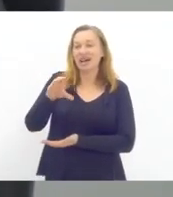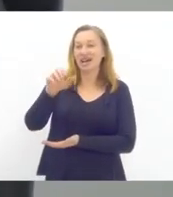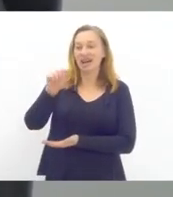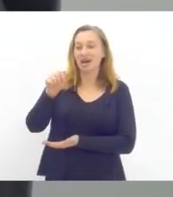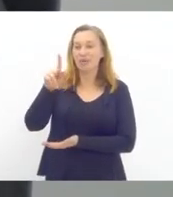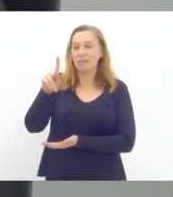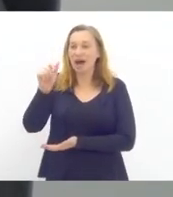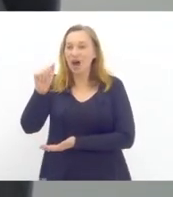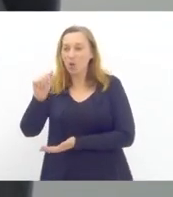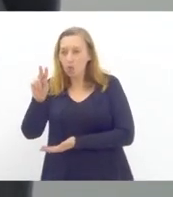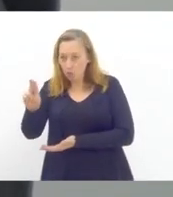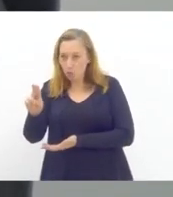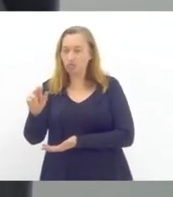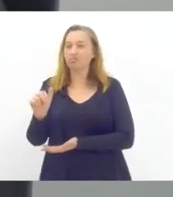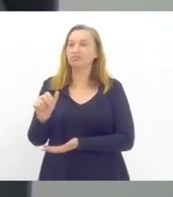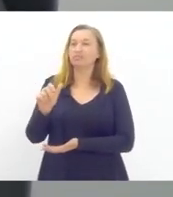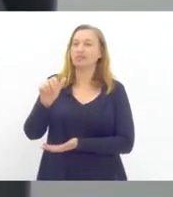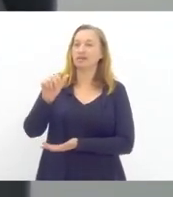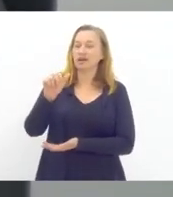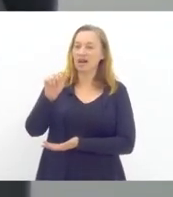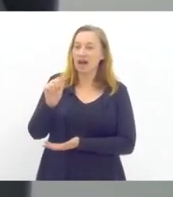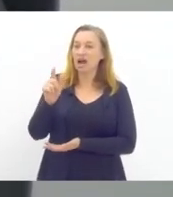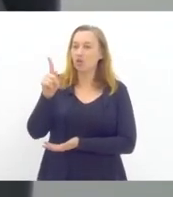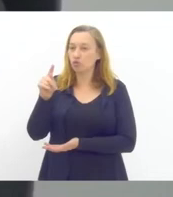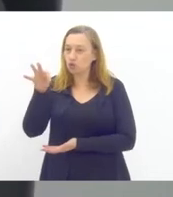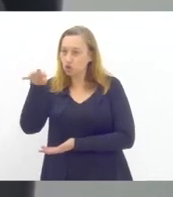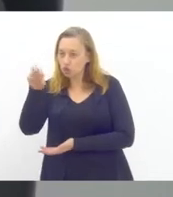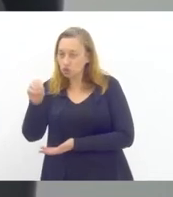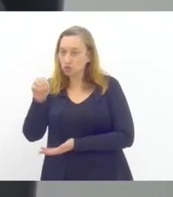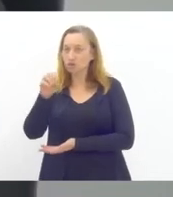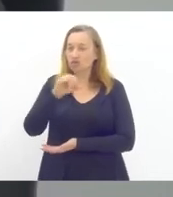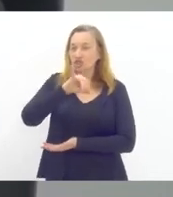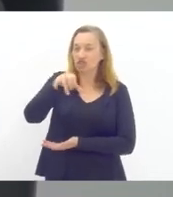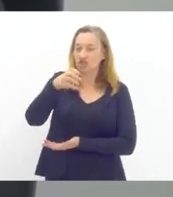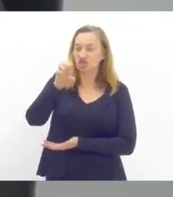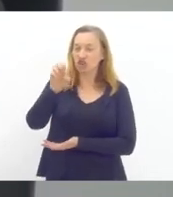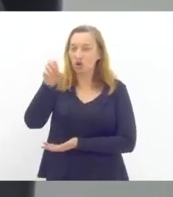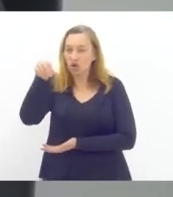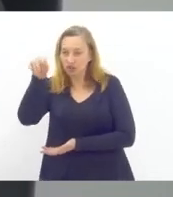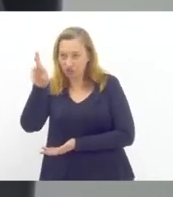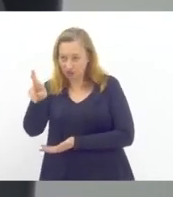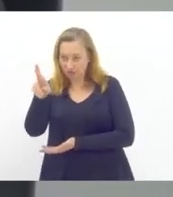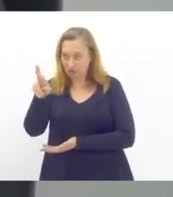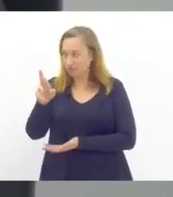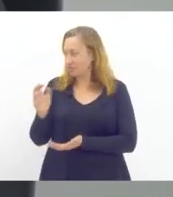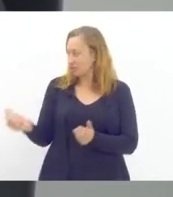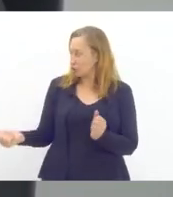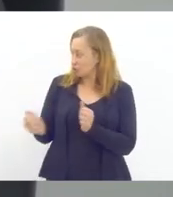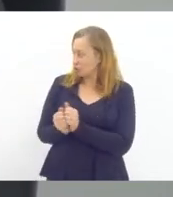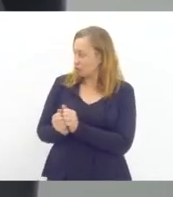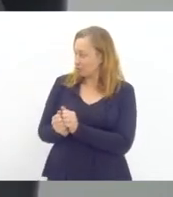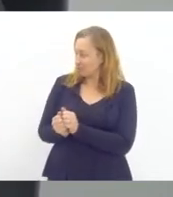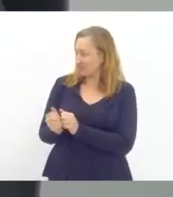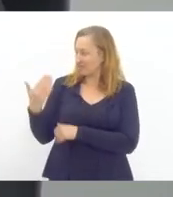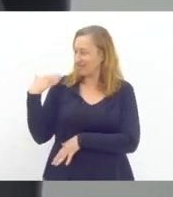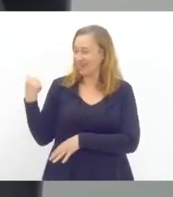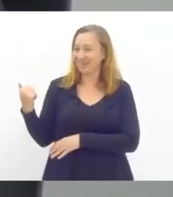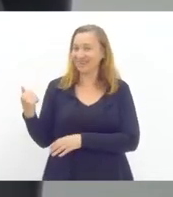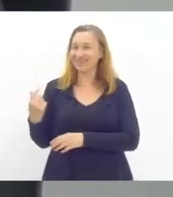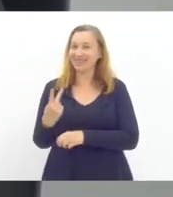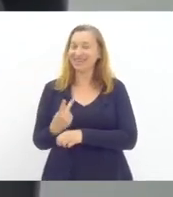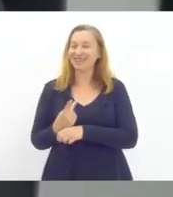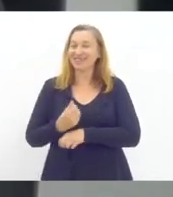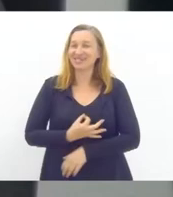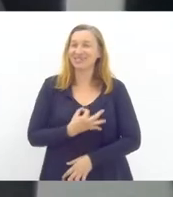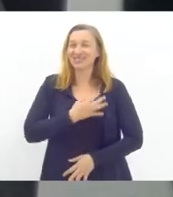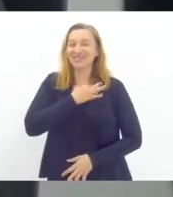calaur o senhor augusto Catão e George para ao nosso lado fazer a entrega da medalha Tiradentes